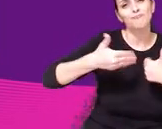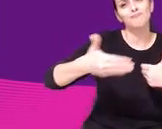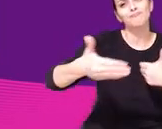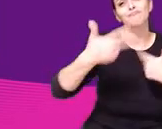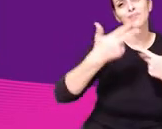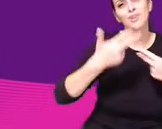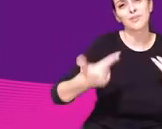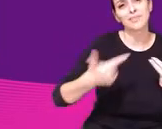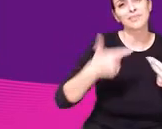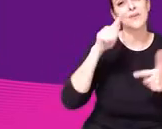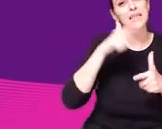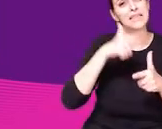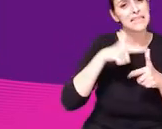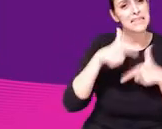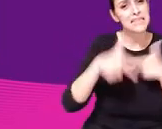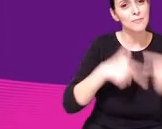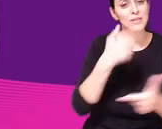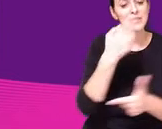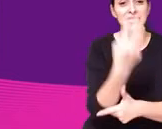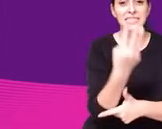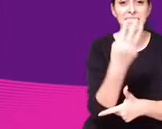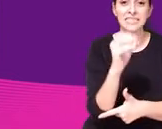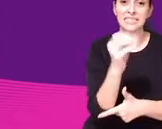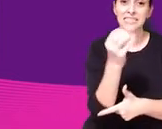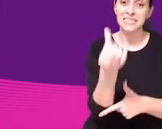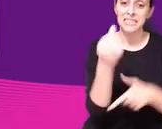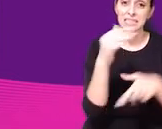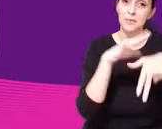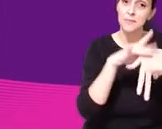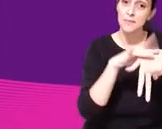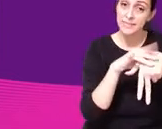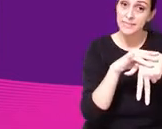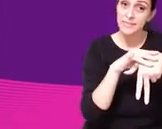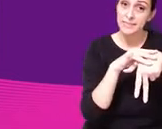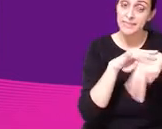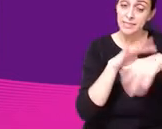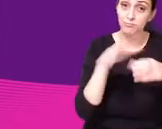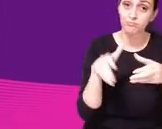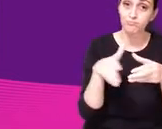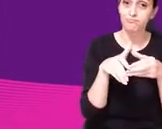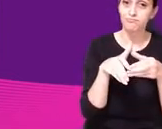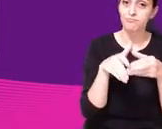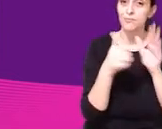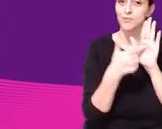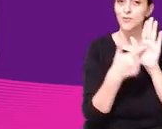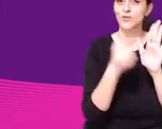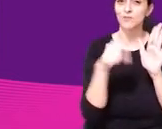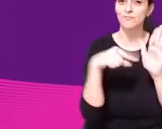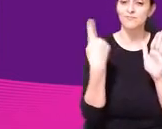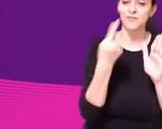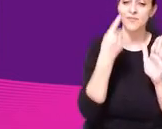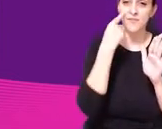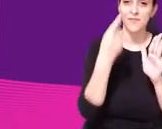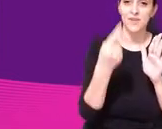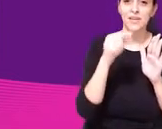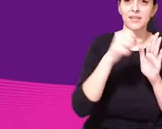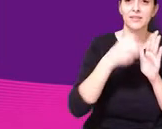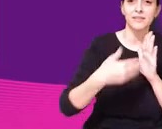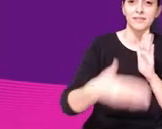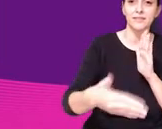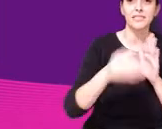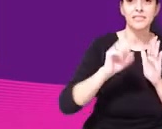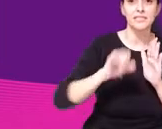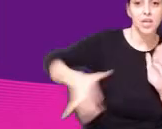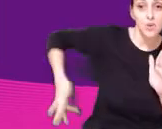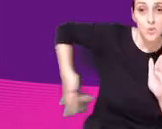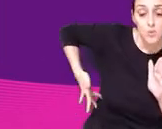trabalho pequeno, 306 pacientes, e mostrou uma coisa que a gente vê, né? Que quando a função renal é